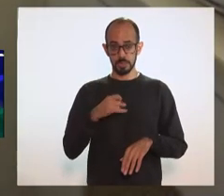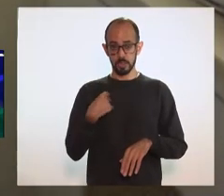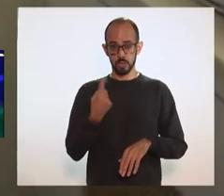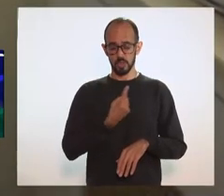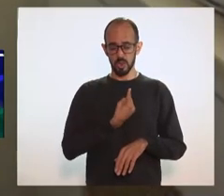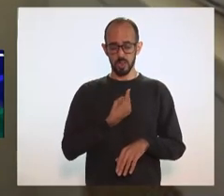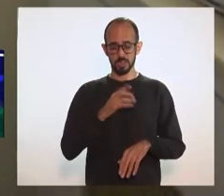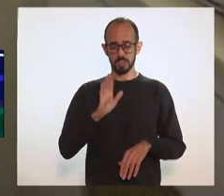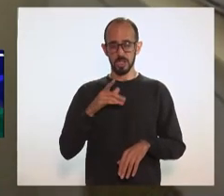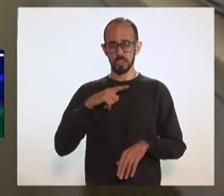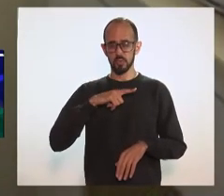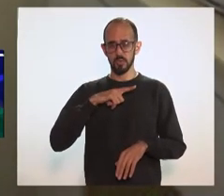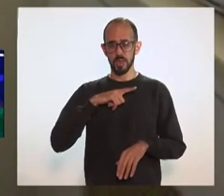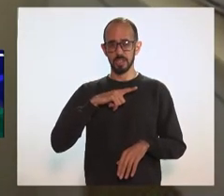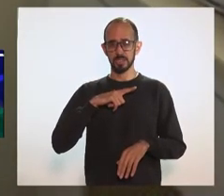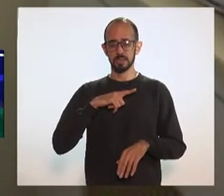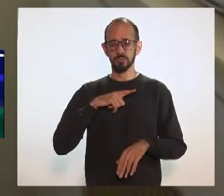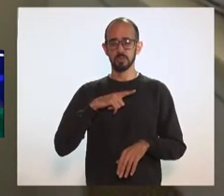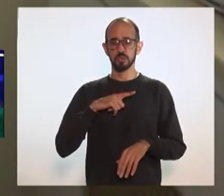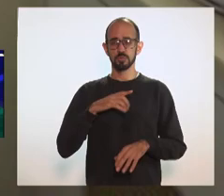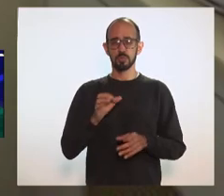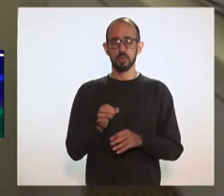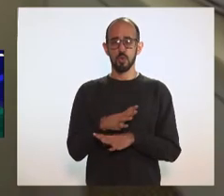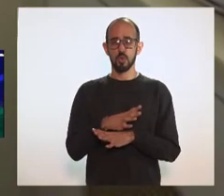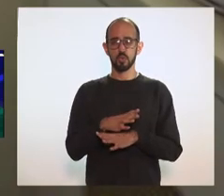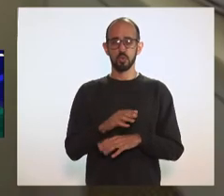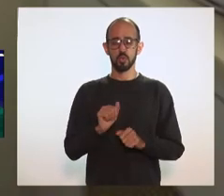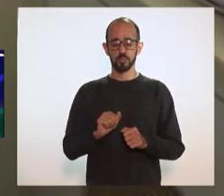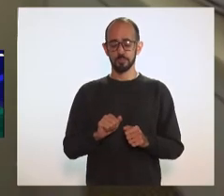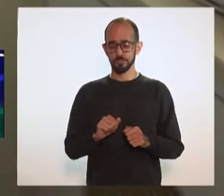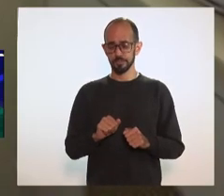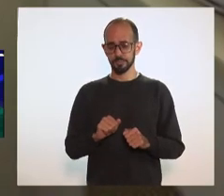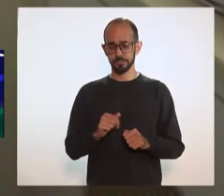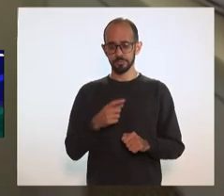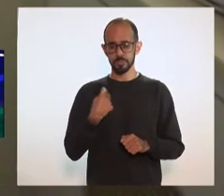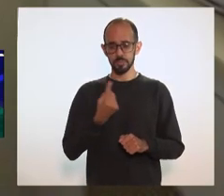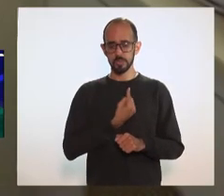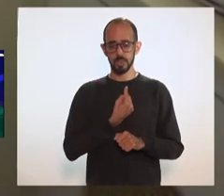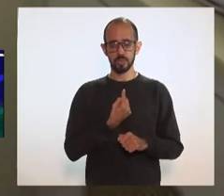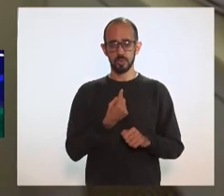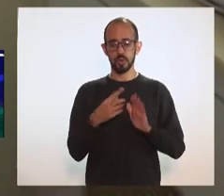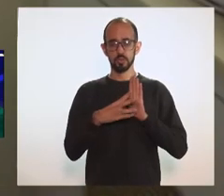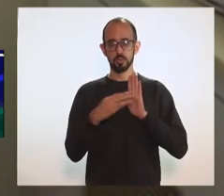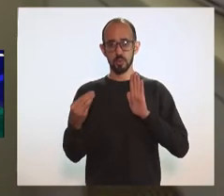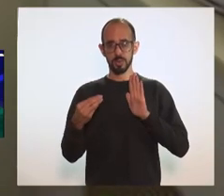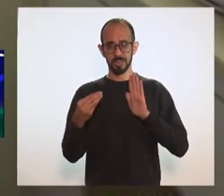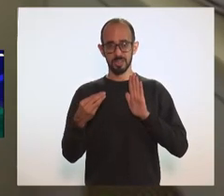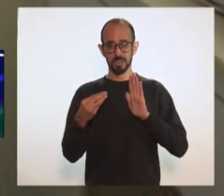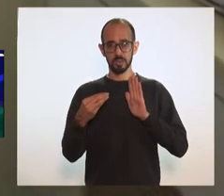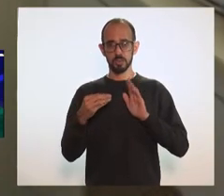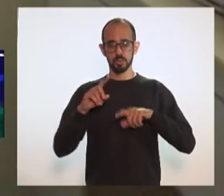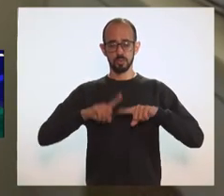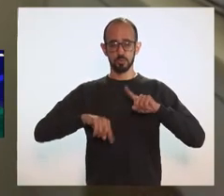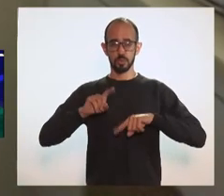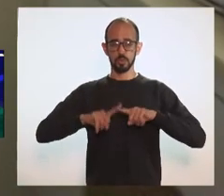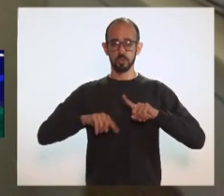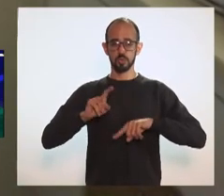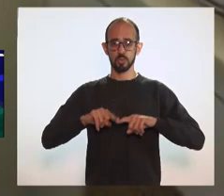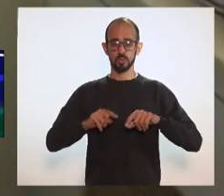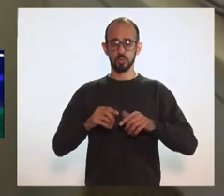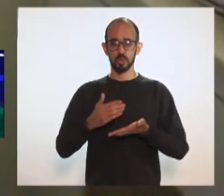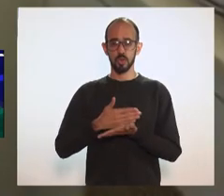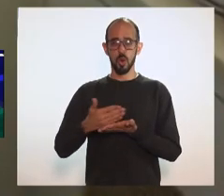tivéssemos aqui implantado a nossa matriz insumo-produto, que começa a